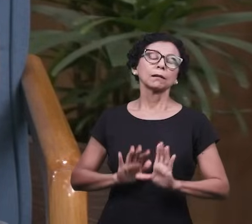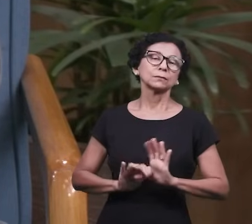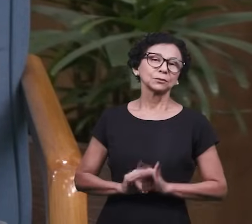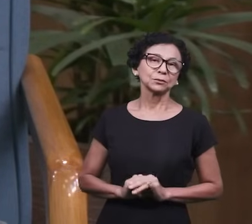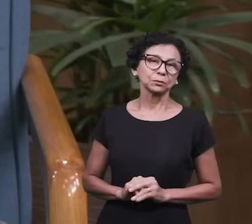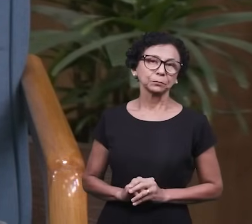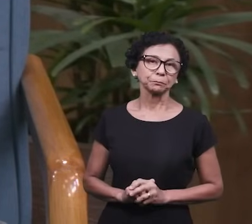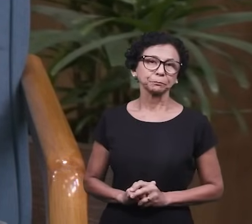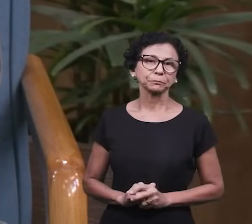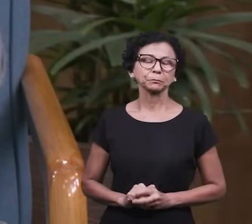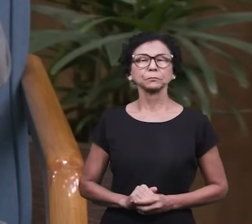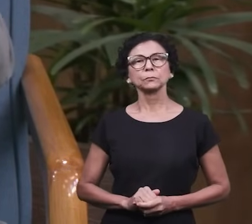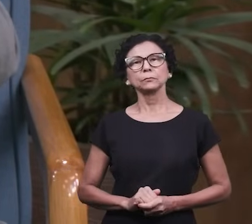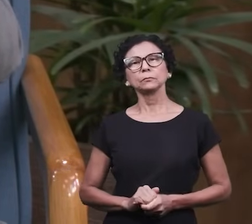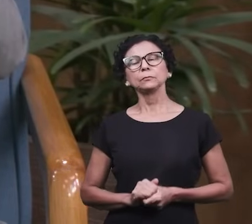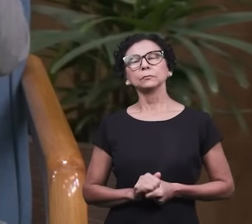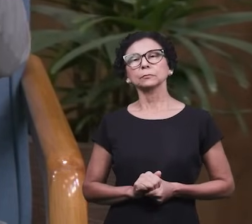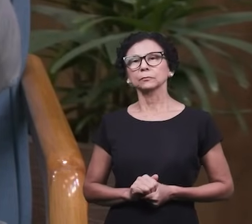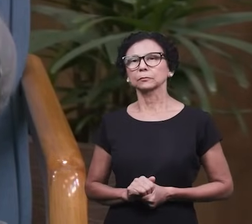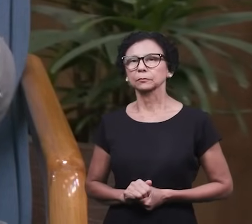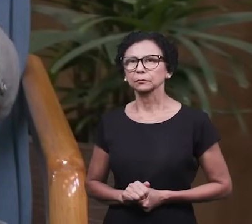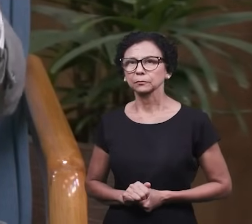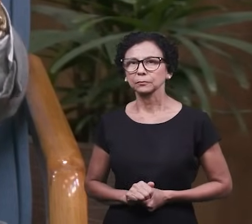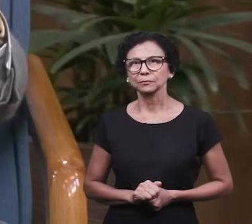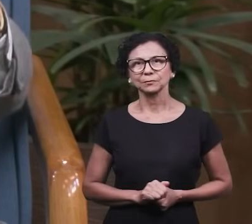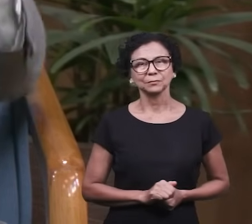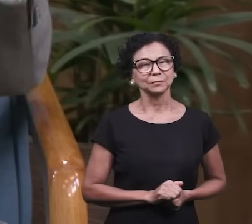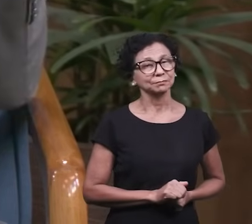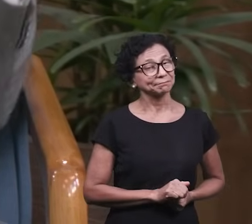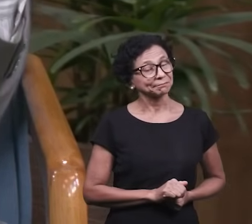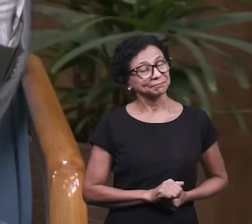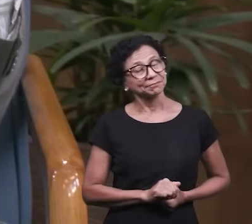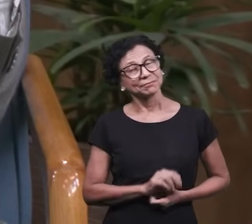que aqueles que já vivem a